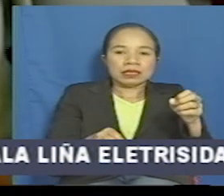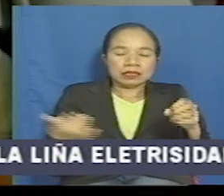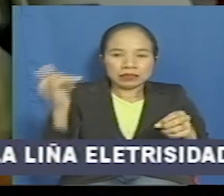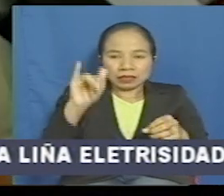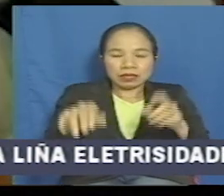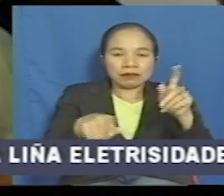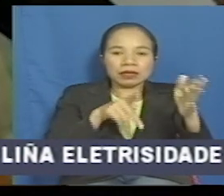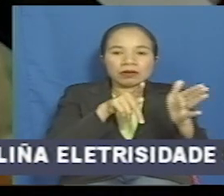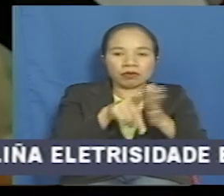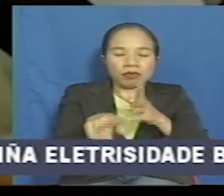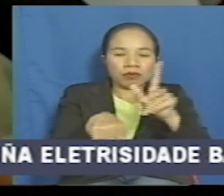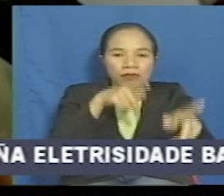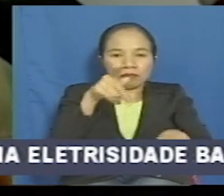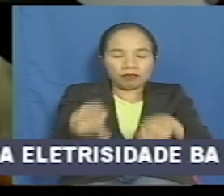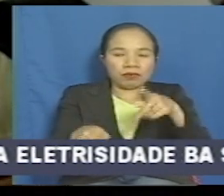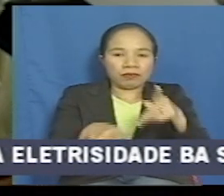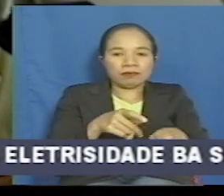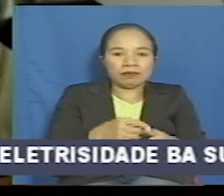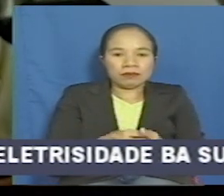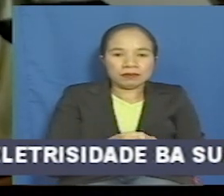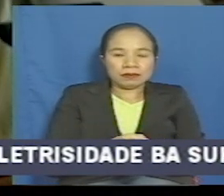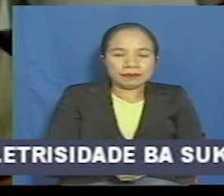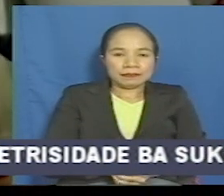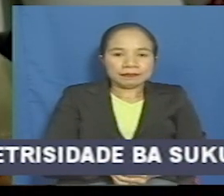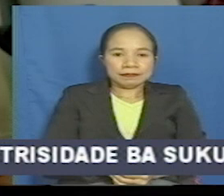povo. Primeiro se dão fier.